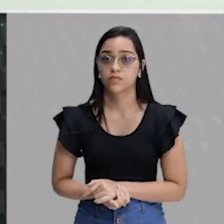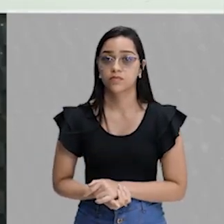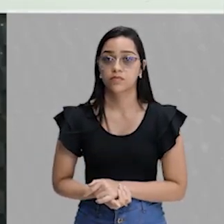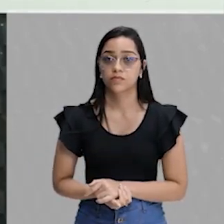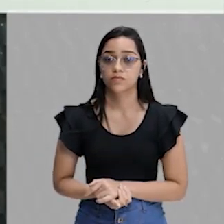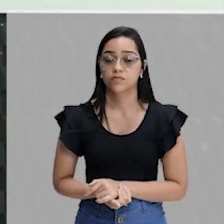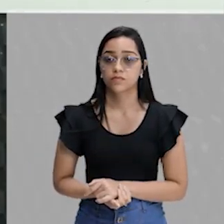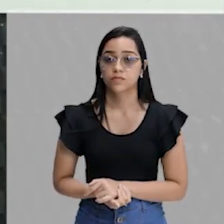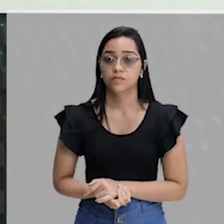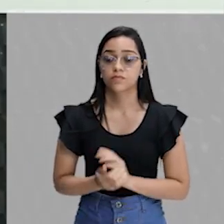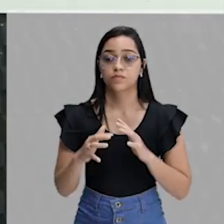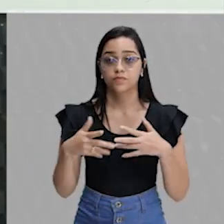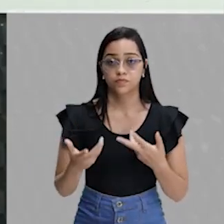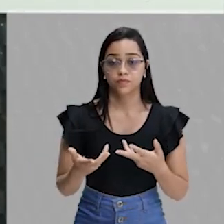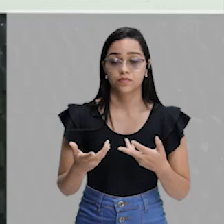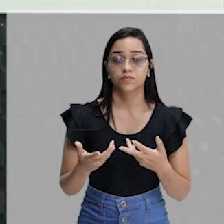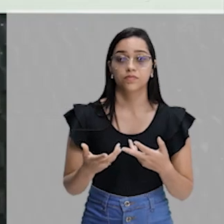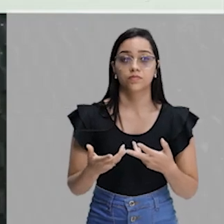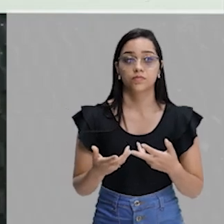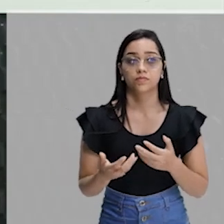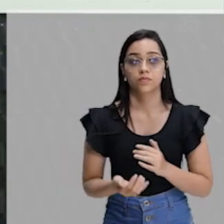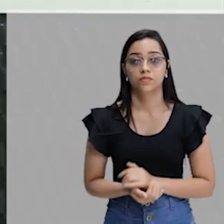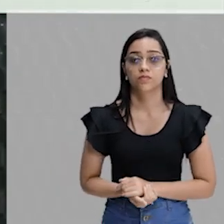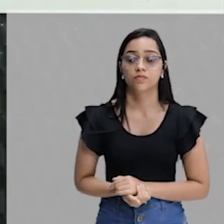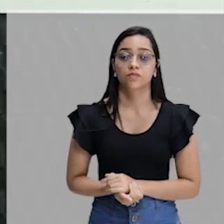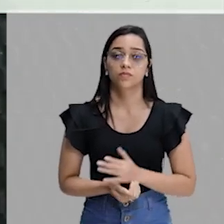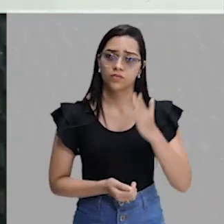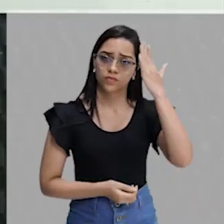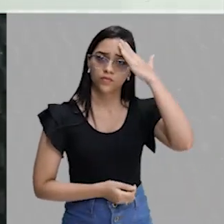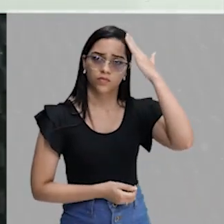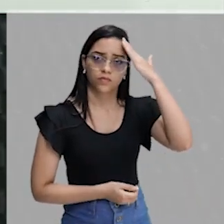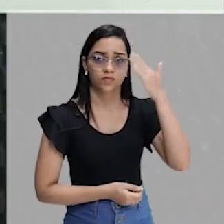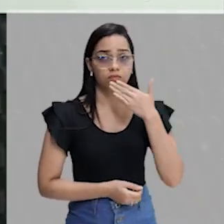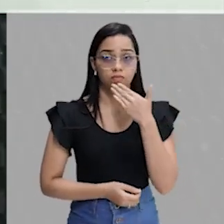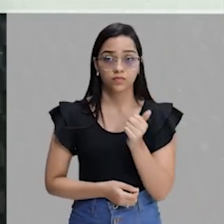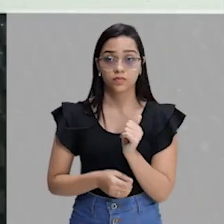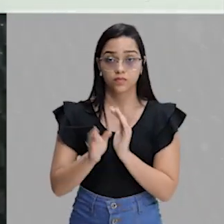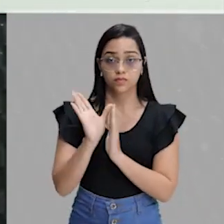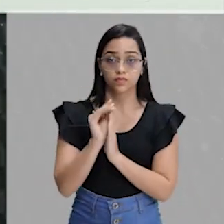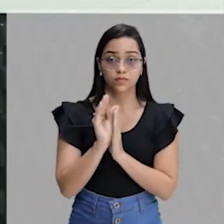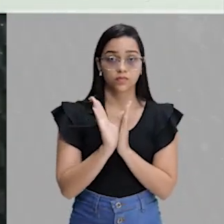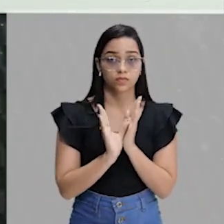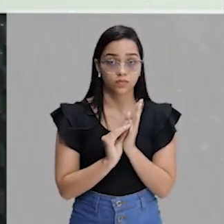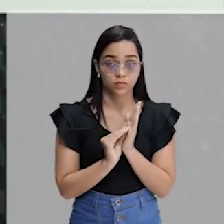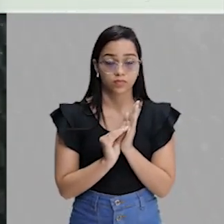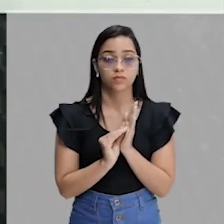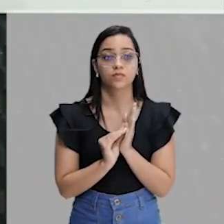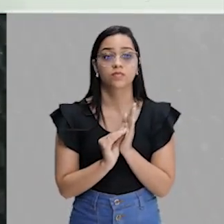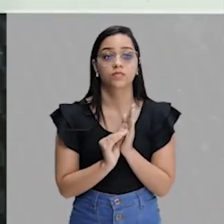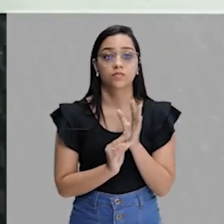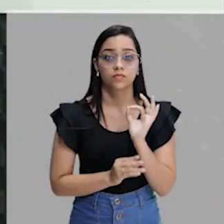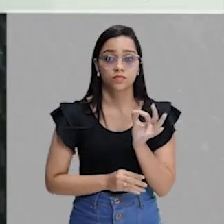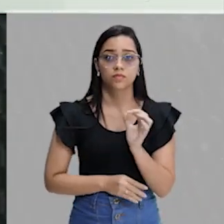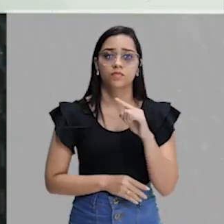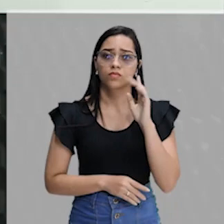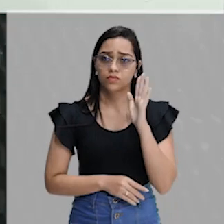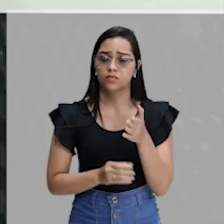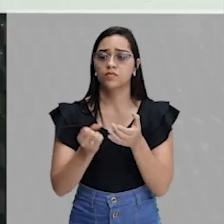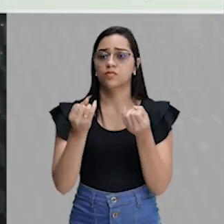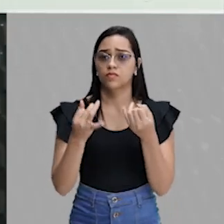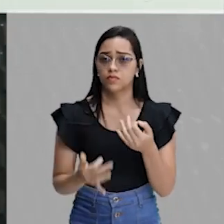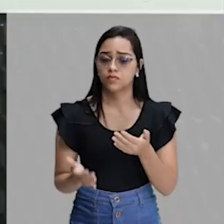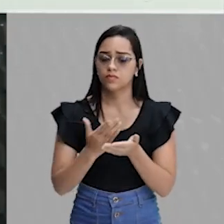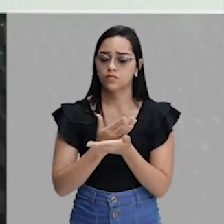aqui o trabalho. Bom, para o entendimento melhor desse conteúdo, certo? Bem como eu já falei no início da